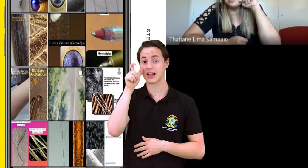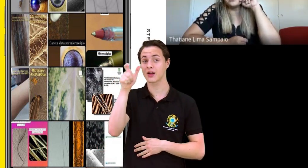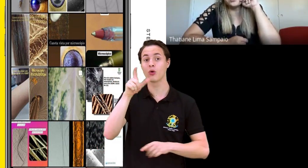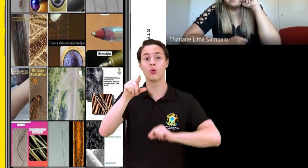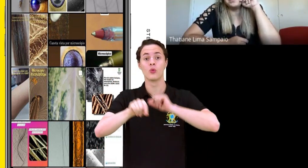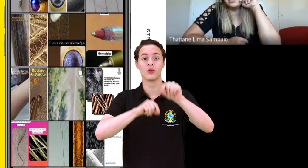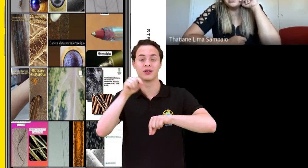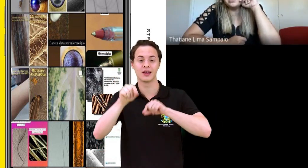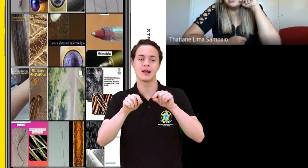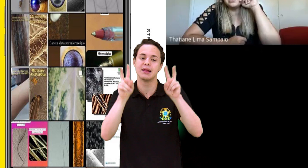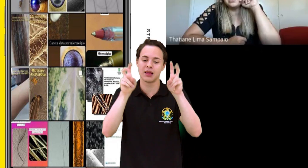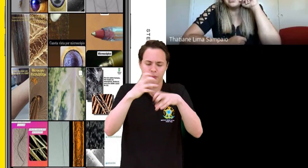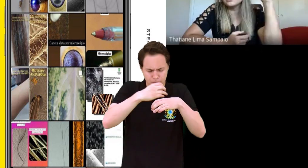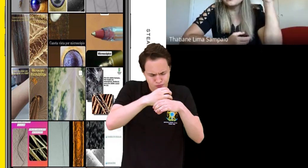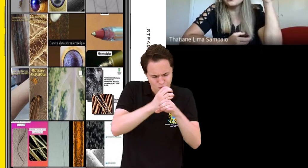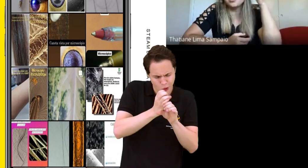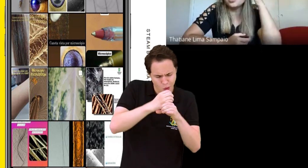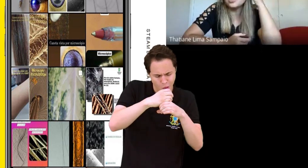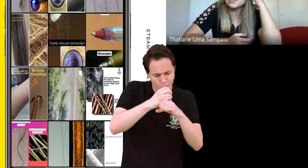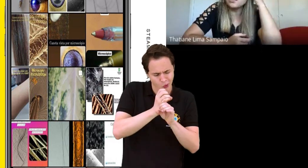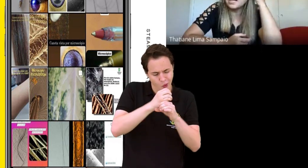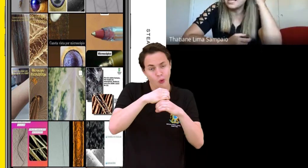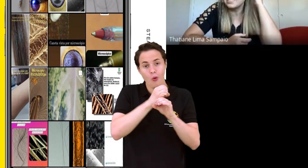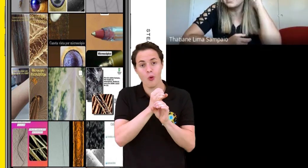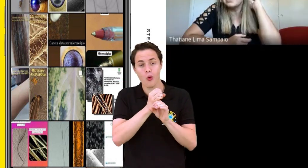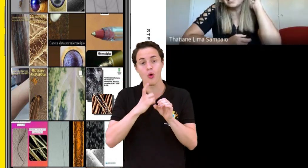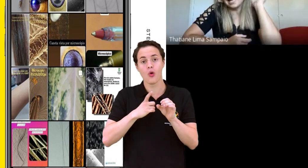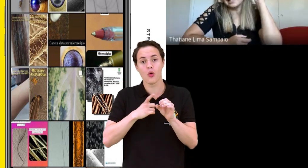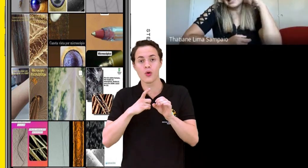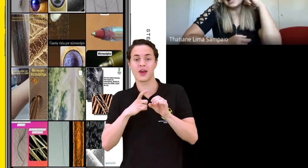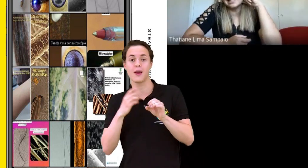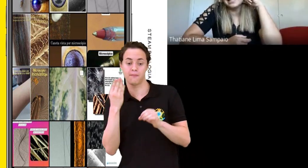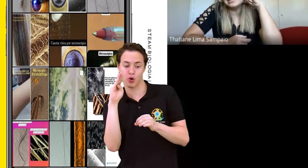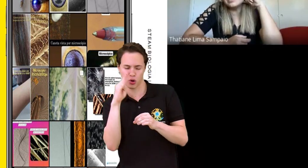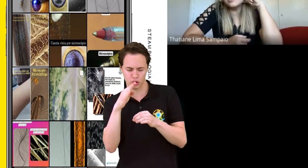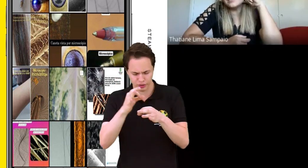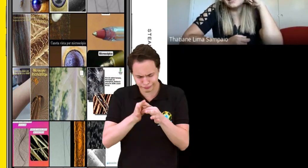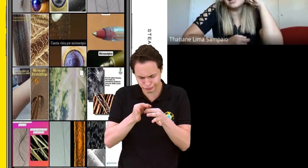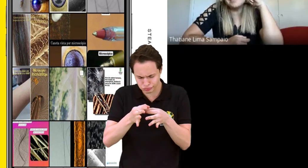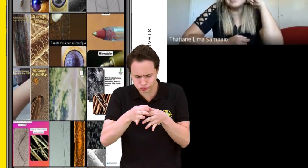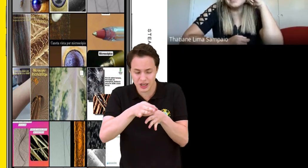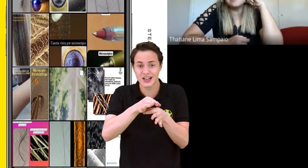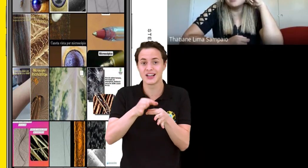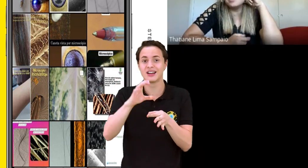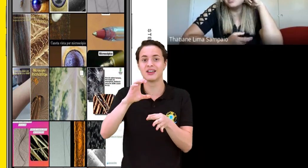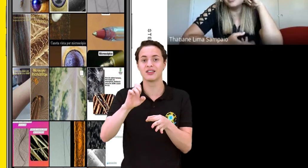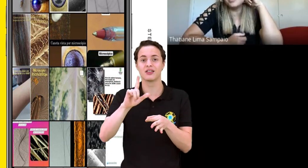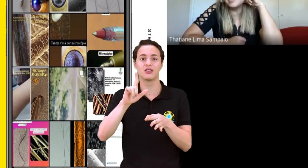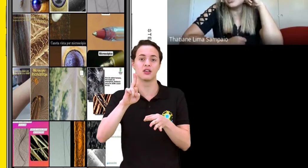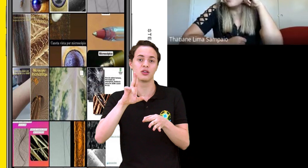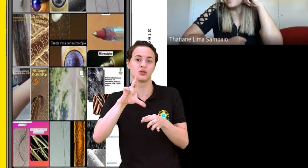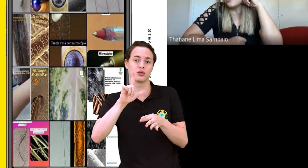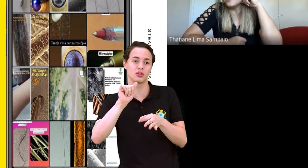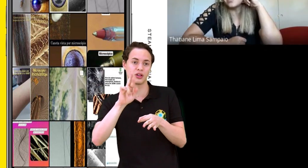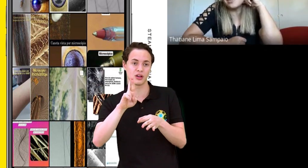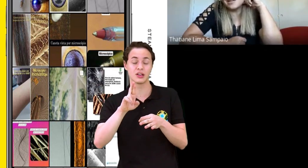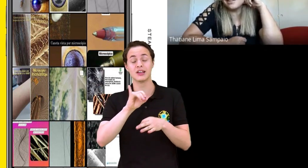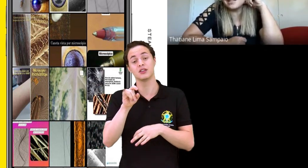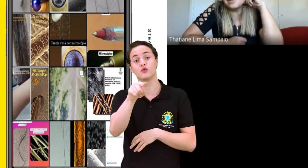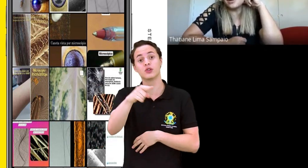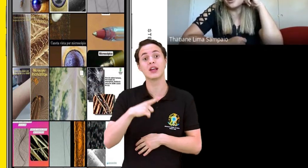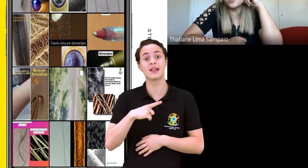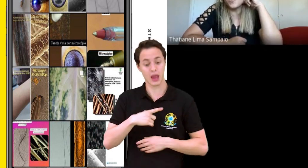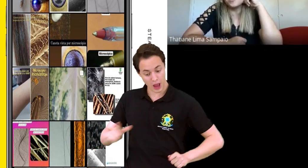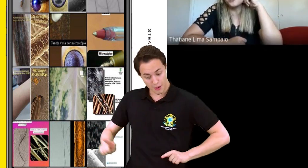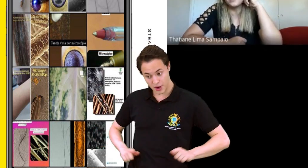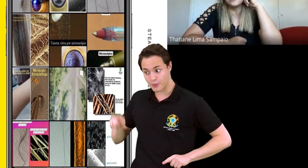aprender microscopia, práticas de biologia celular em casa. Então, se você tem, por exemplo, um primo que você acha que vai gostar de aprender a fazer